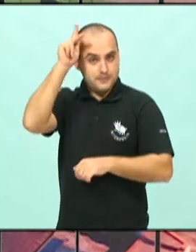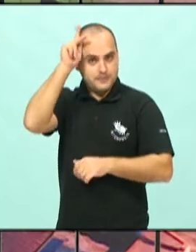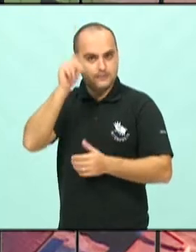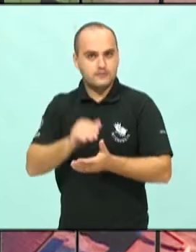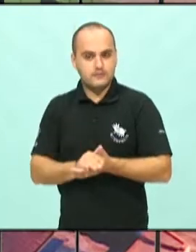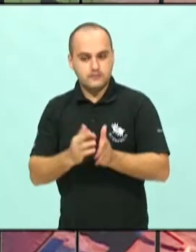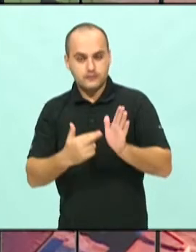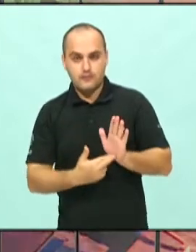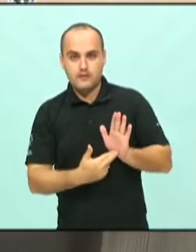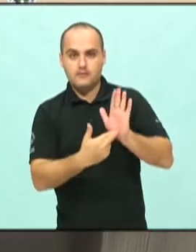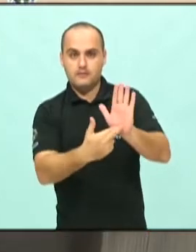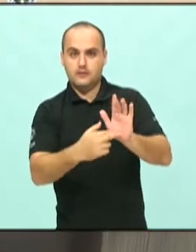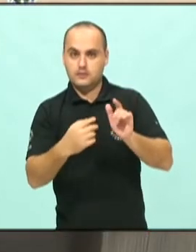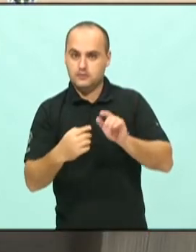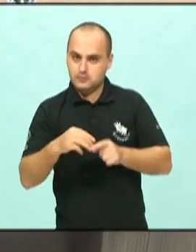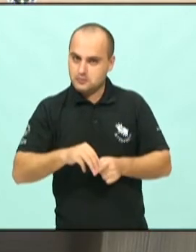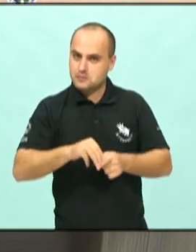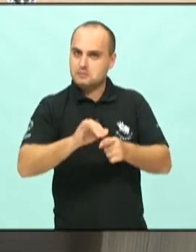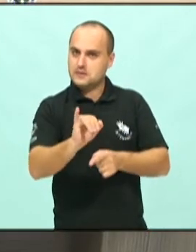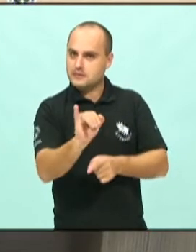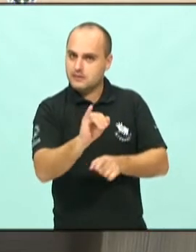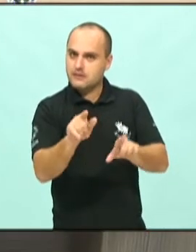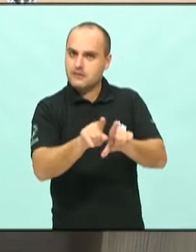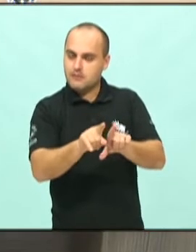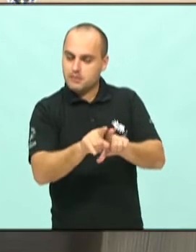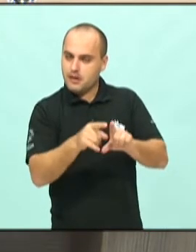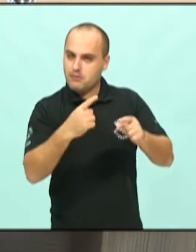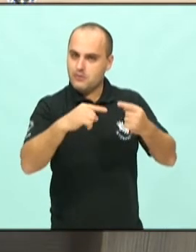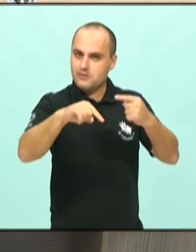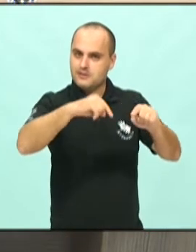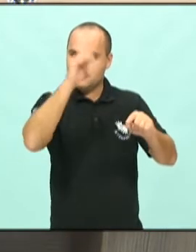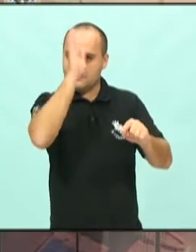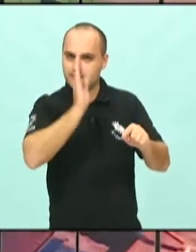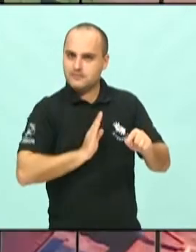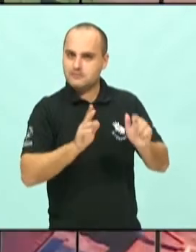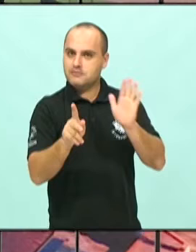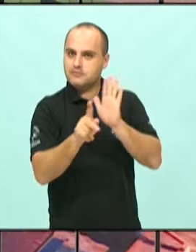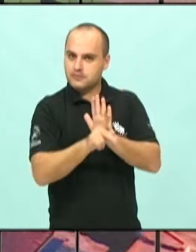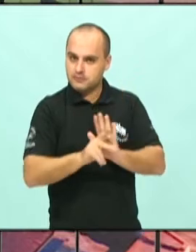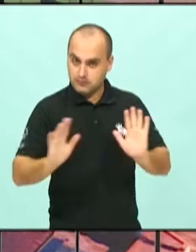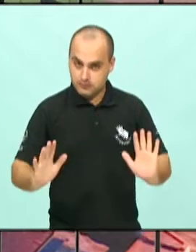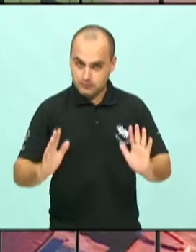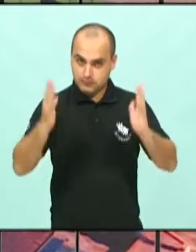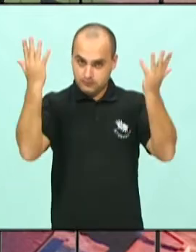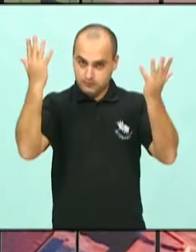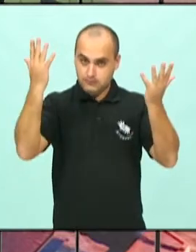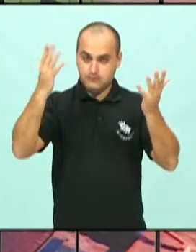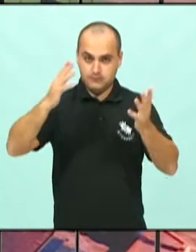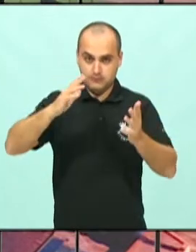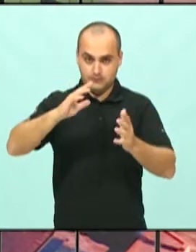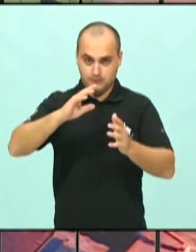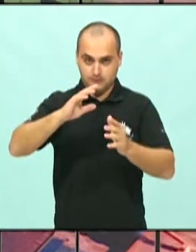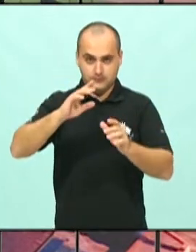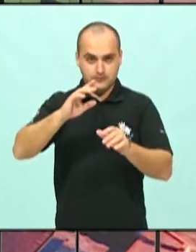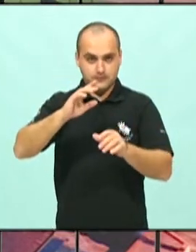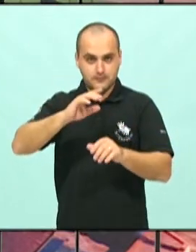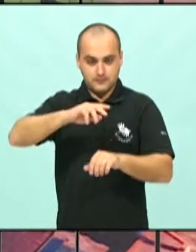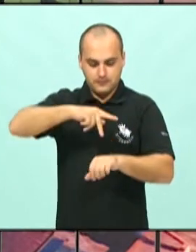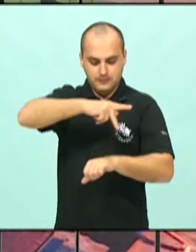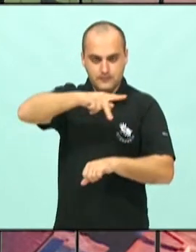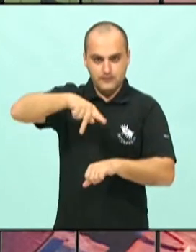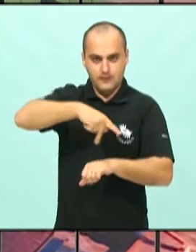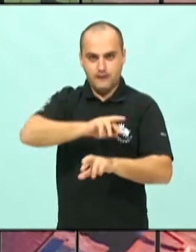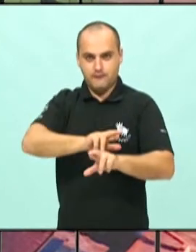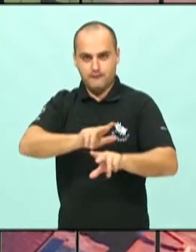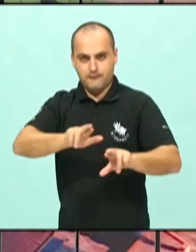município de Itajaí, a música brasileira, no Festival Internacional de Guitarra, o ICPNA, do